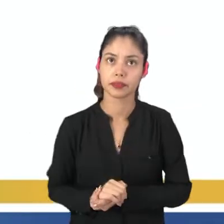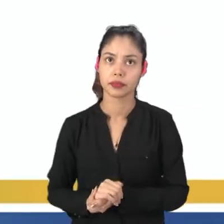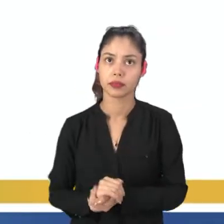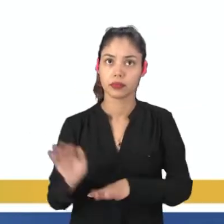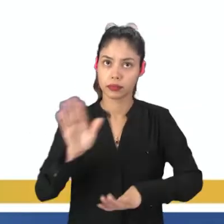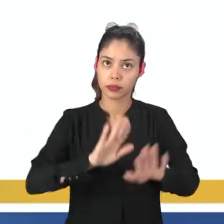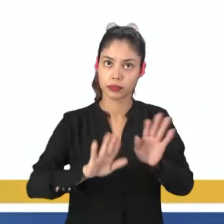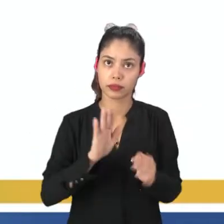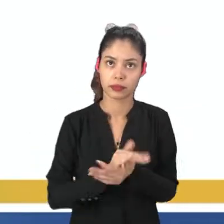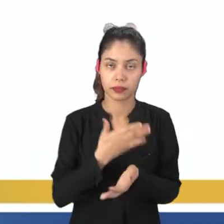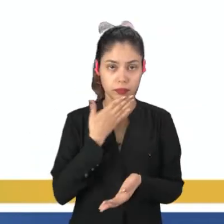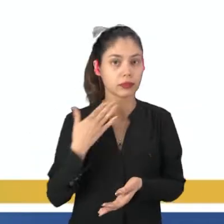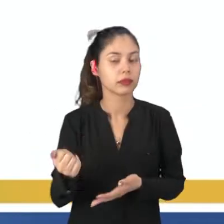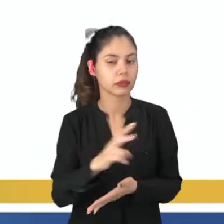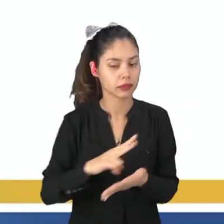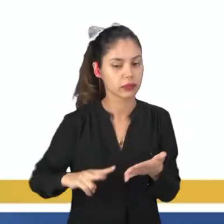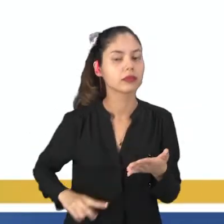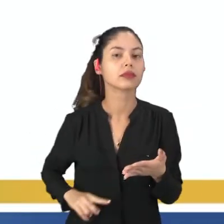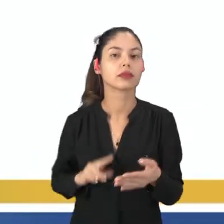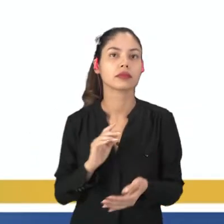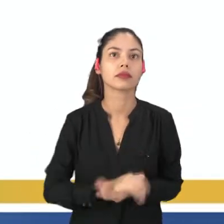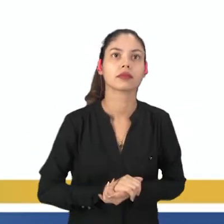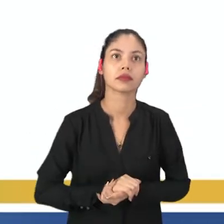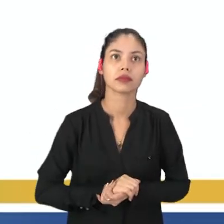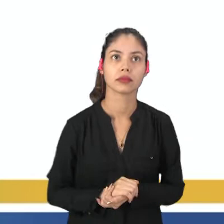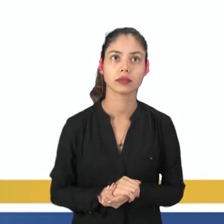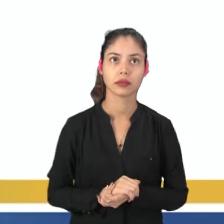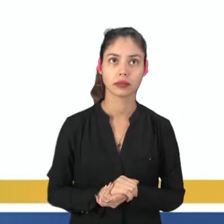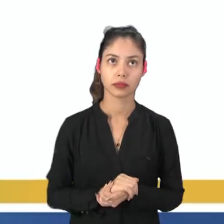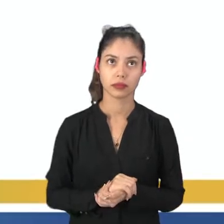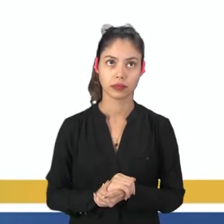de orientação, do que seja melhor para o leitor.